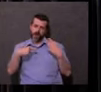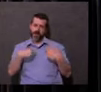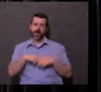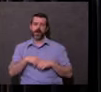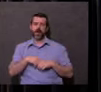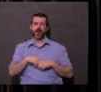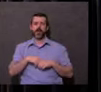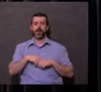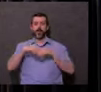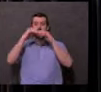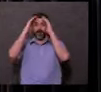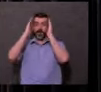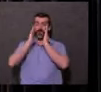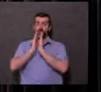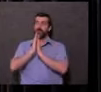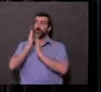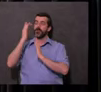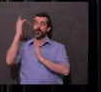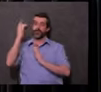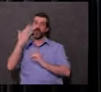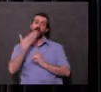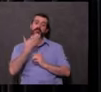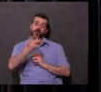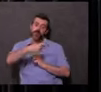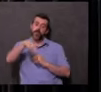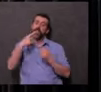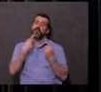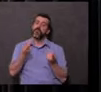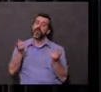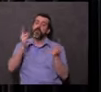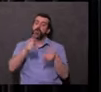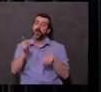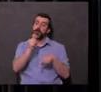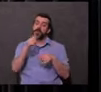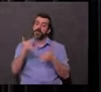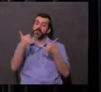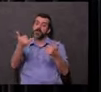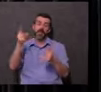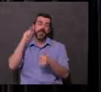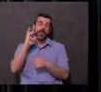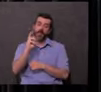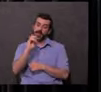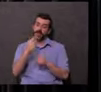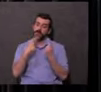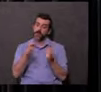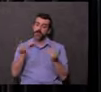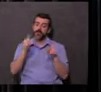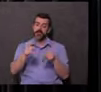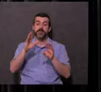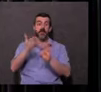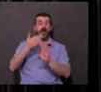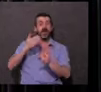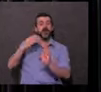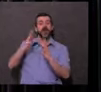Enquanto Nossa Senhora pedia que voltassem ali no dia 13 do mês seguinte, que rezassem o terço todos os dias